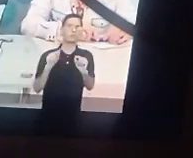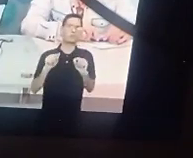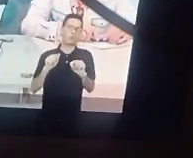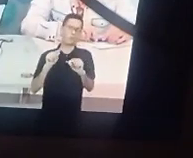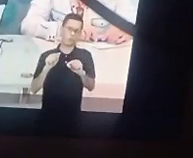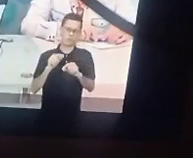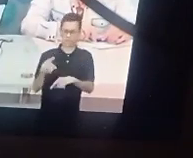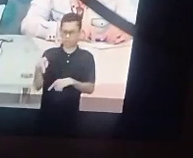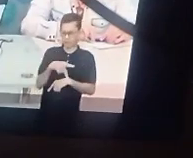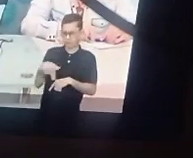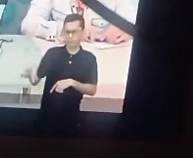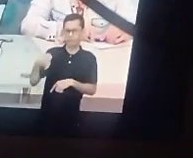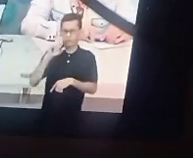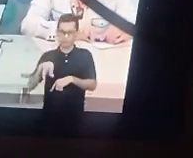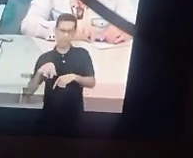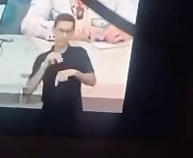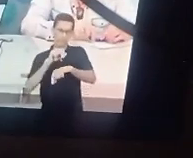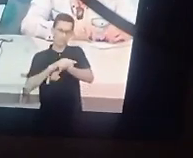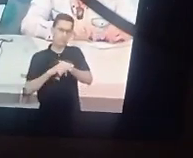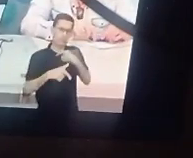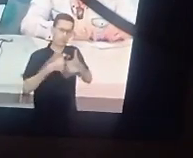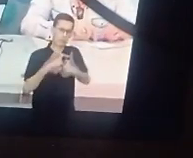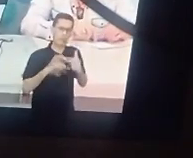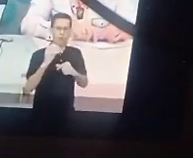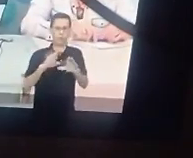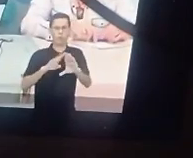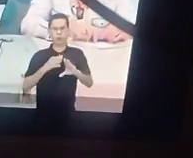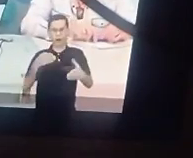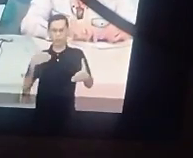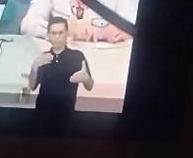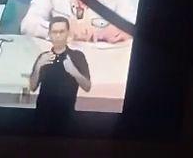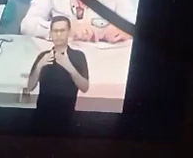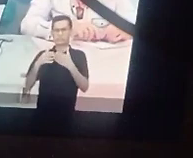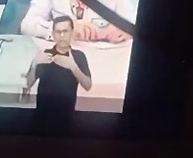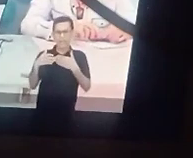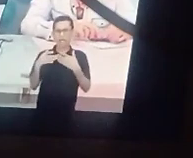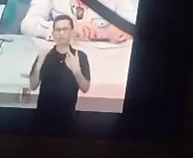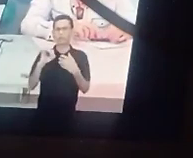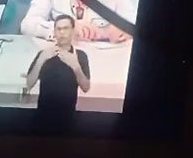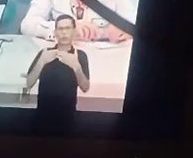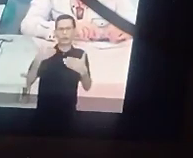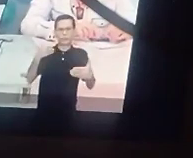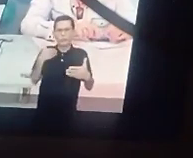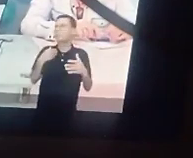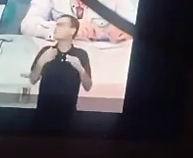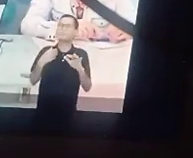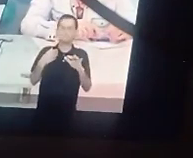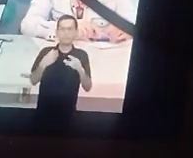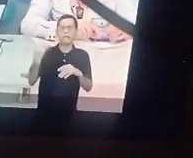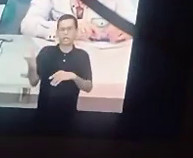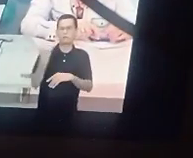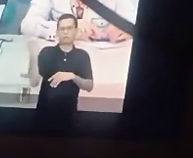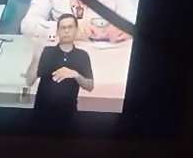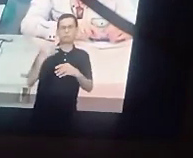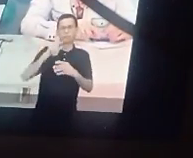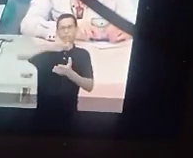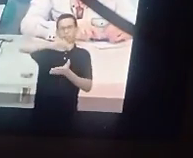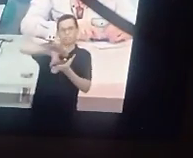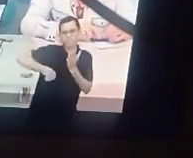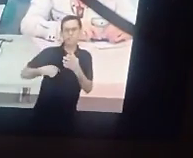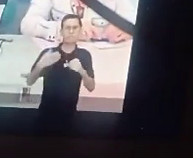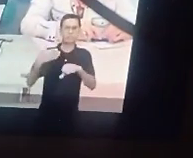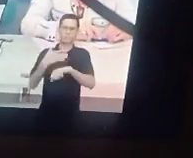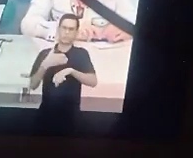desse docente, se ele está afastado, designado, readaptado ou qualquer outra situação específica, ele participe do processo de inscrição e